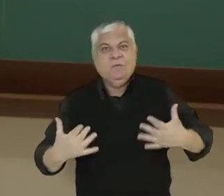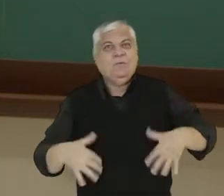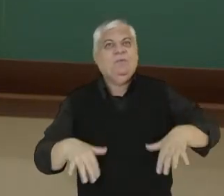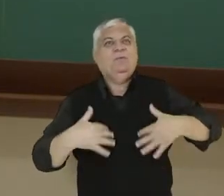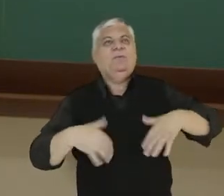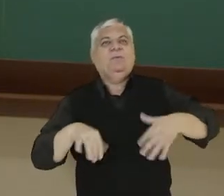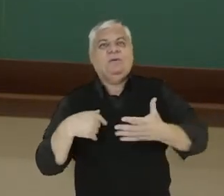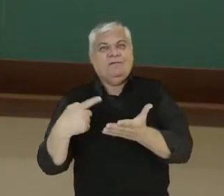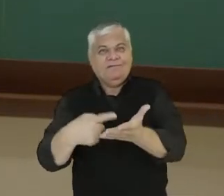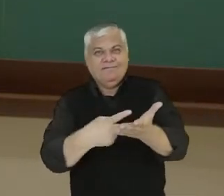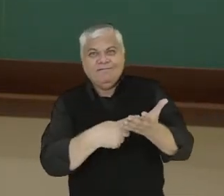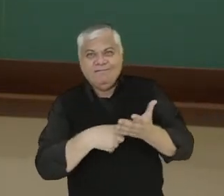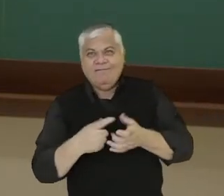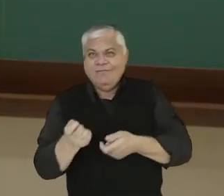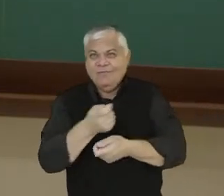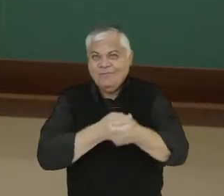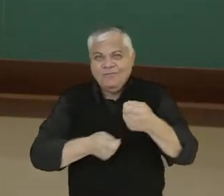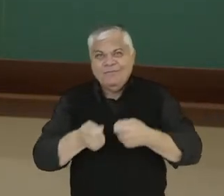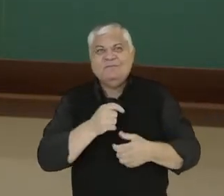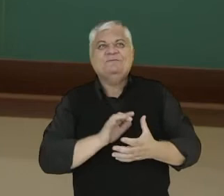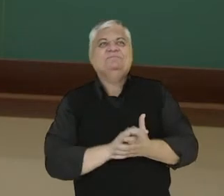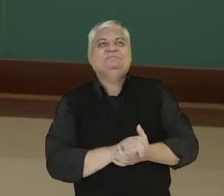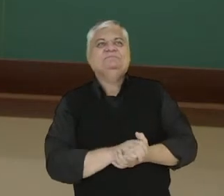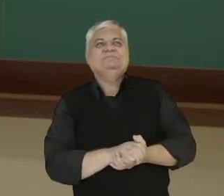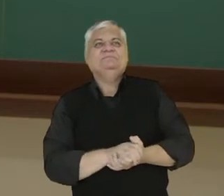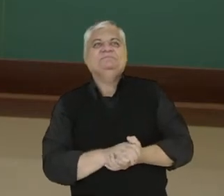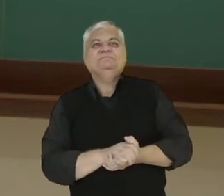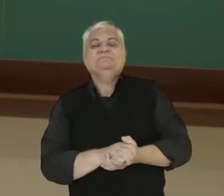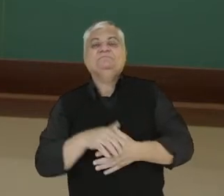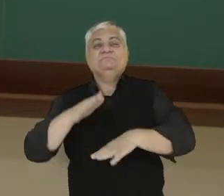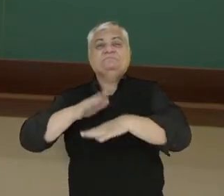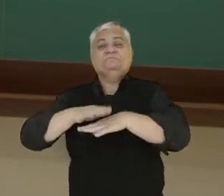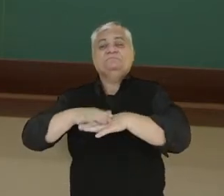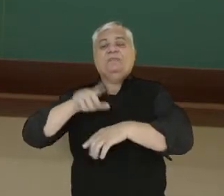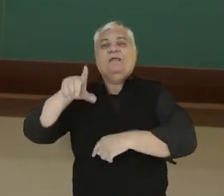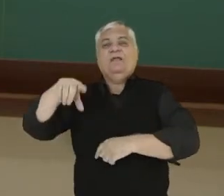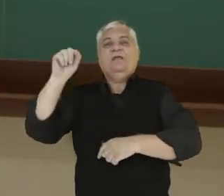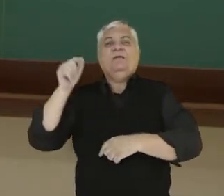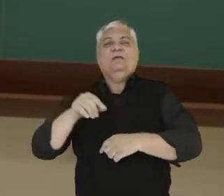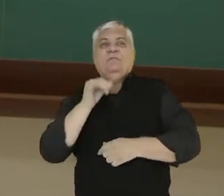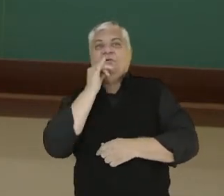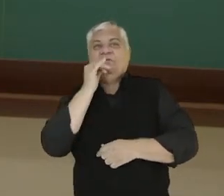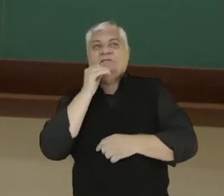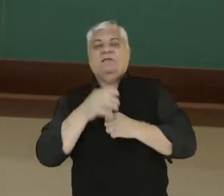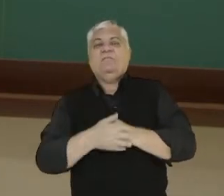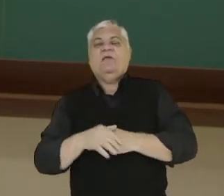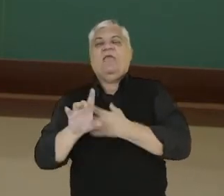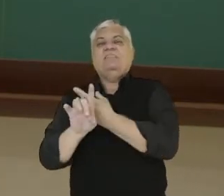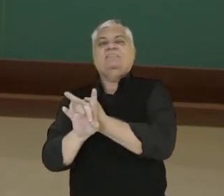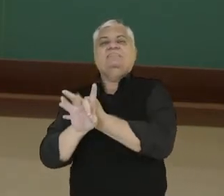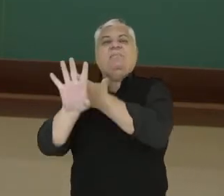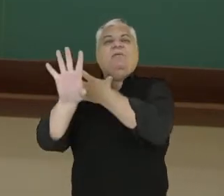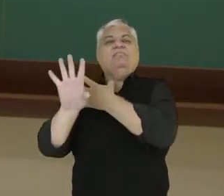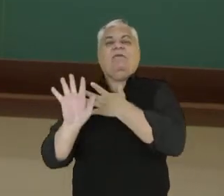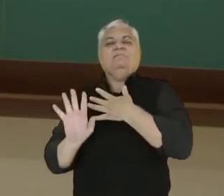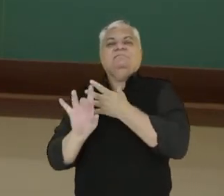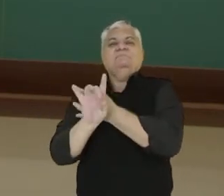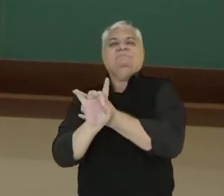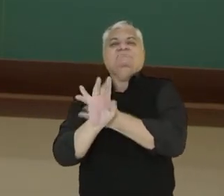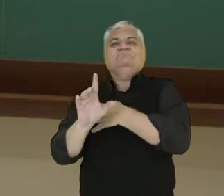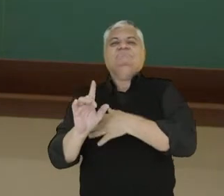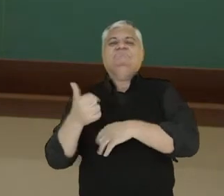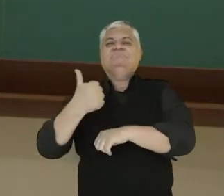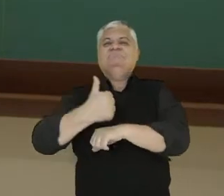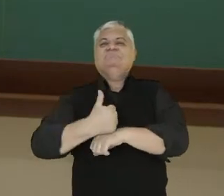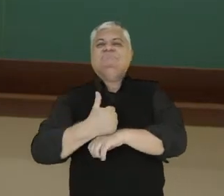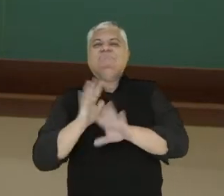com os parceiros econômicos, né? Ela vai optar por estabelecer uma posição de independência em relação